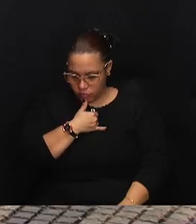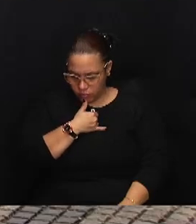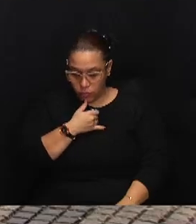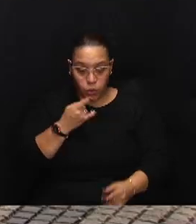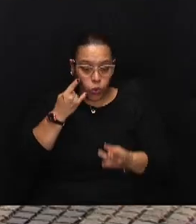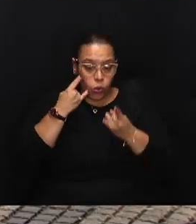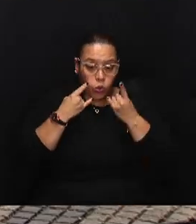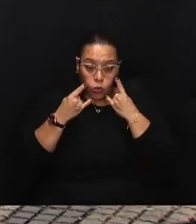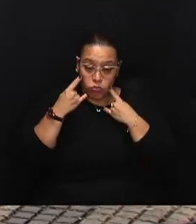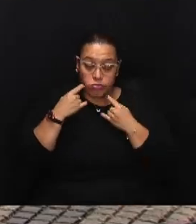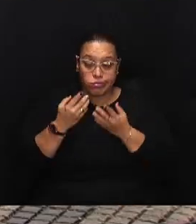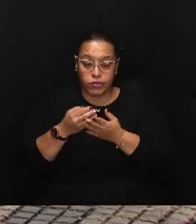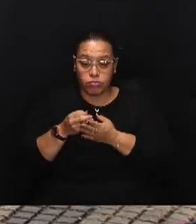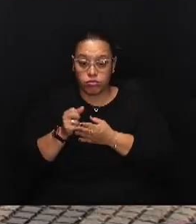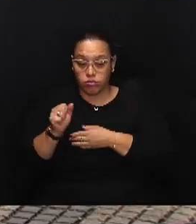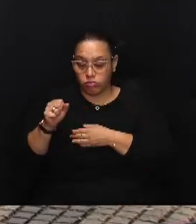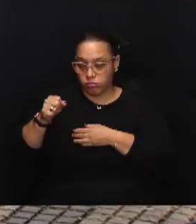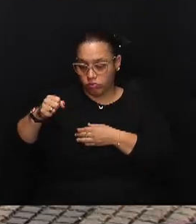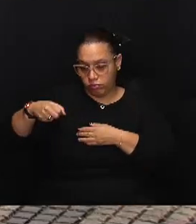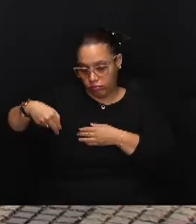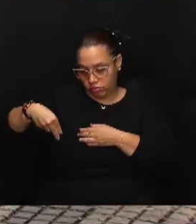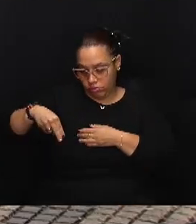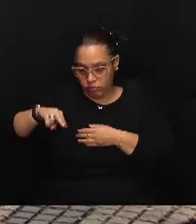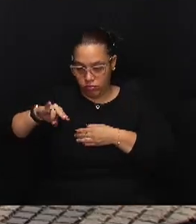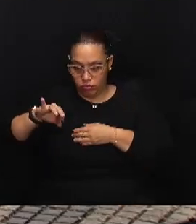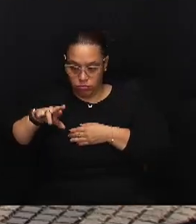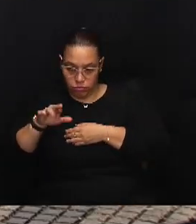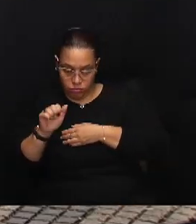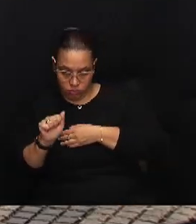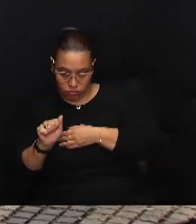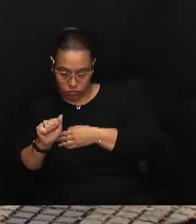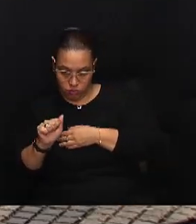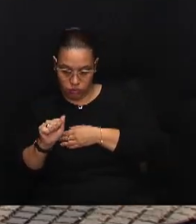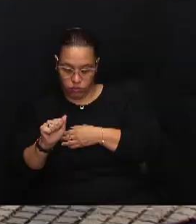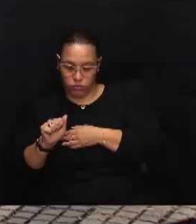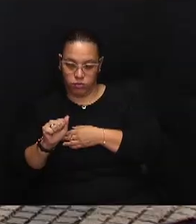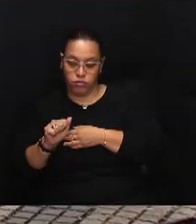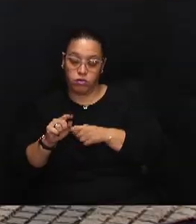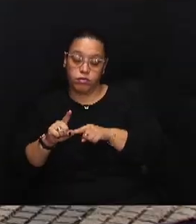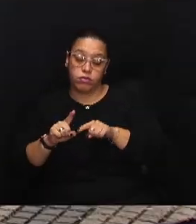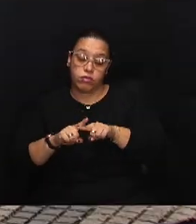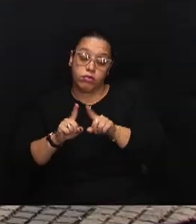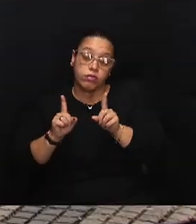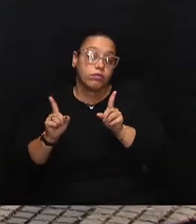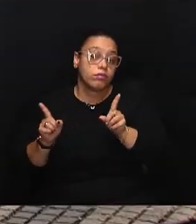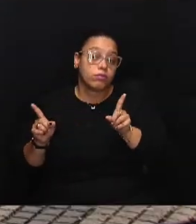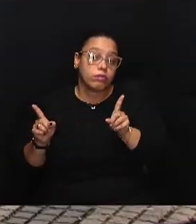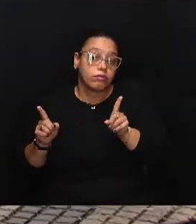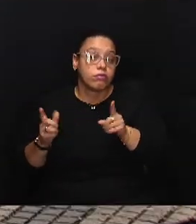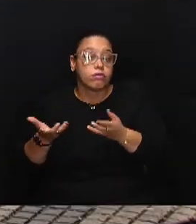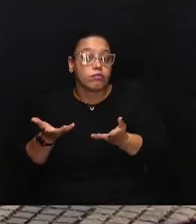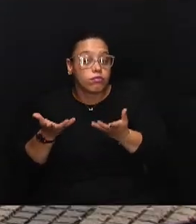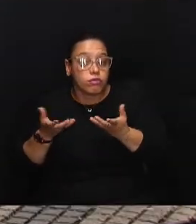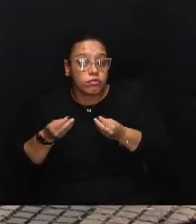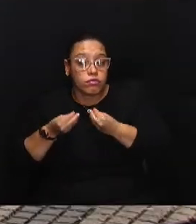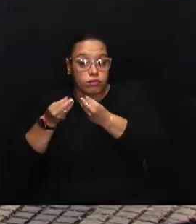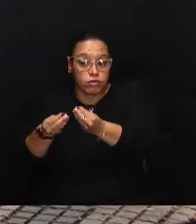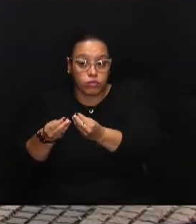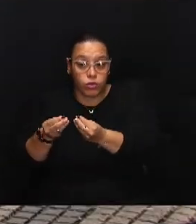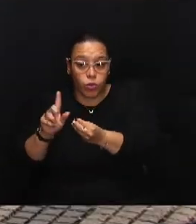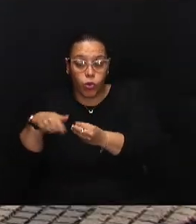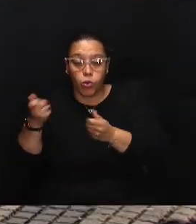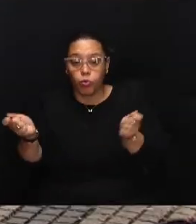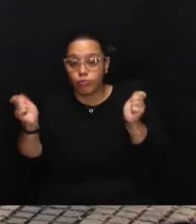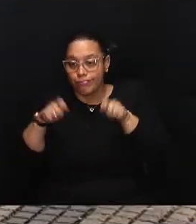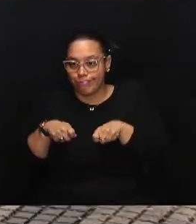interesse sanitário, porque é um aparelho sanitário. Sim. Mas o que a gente quer é oferecer uma outra